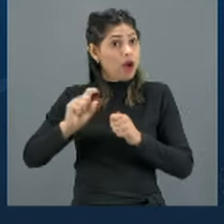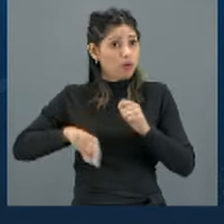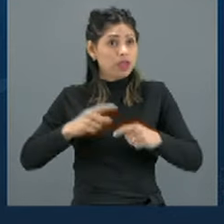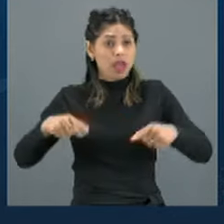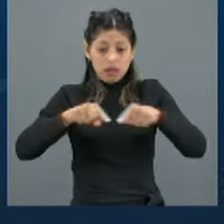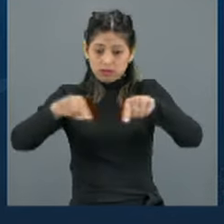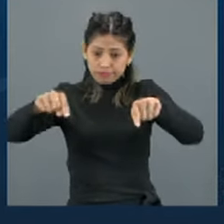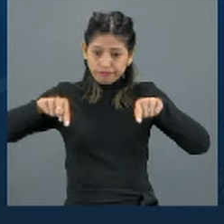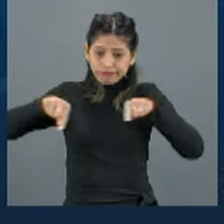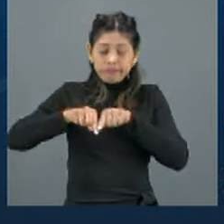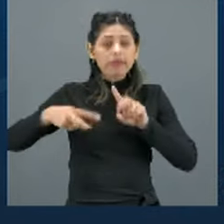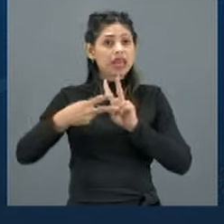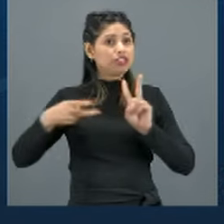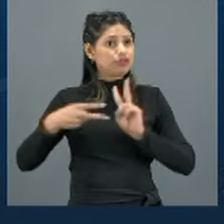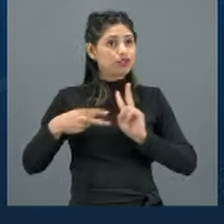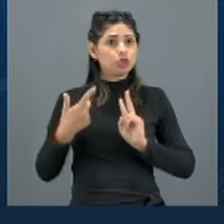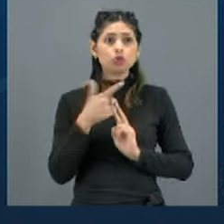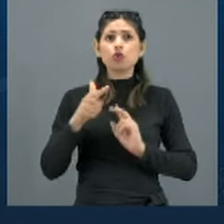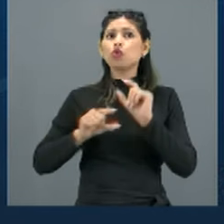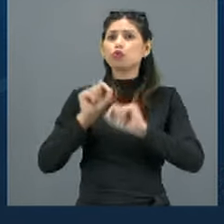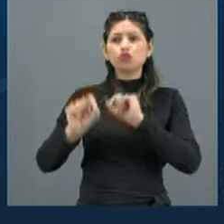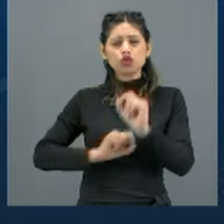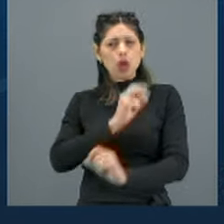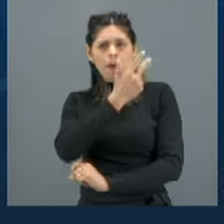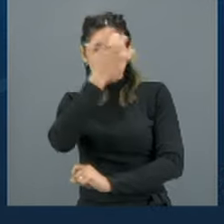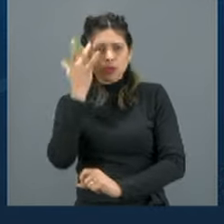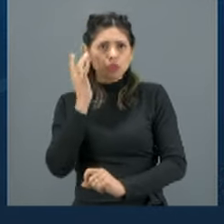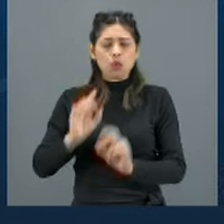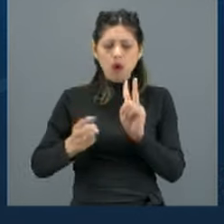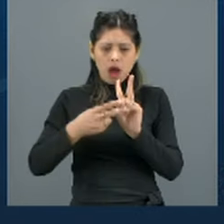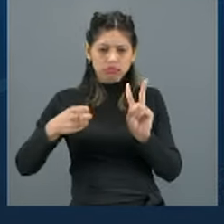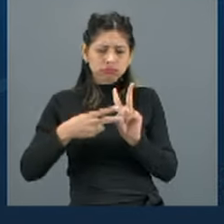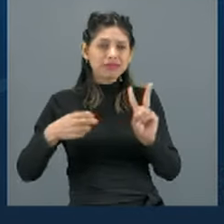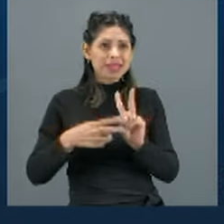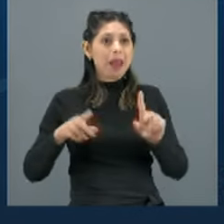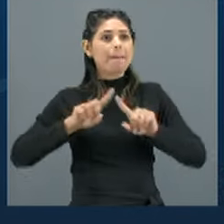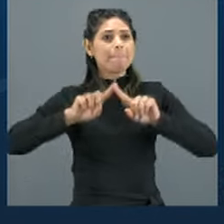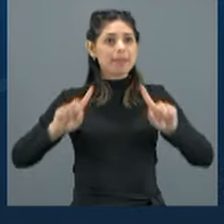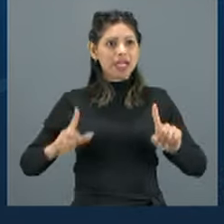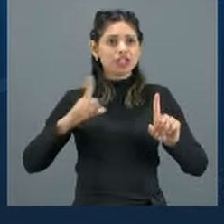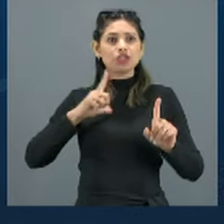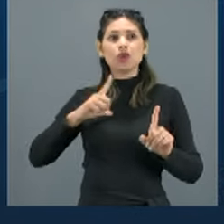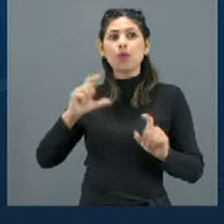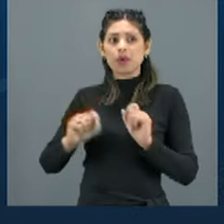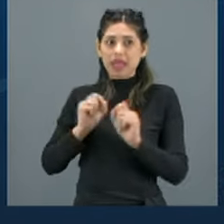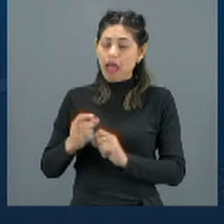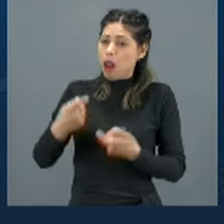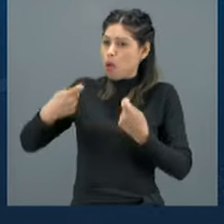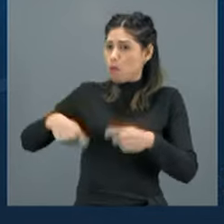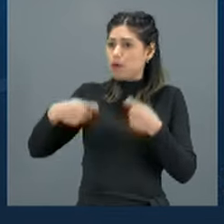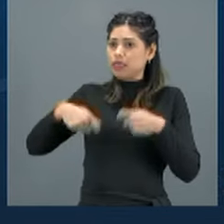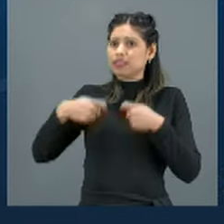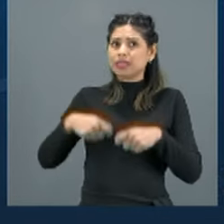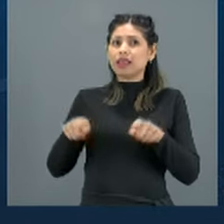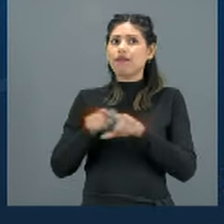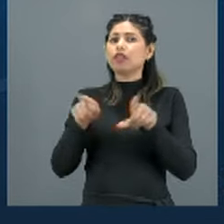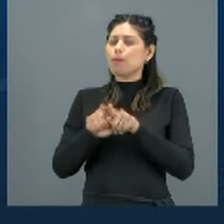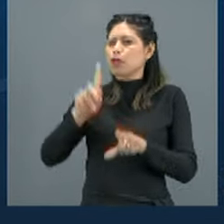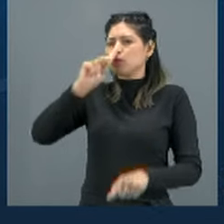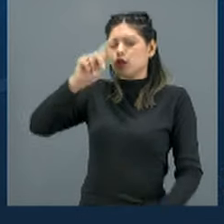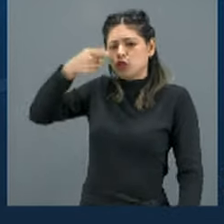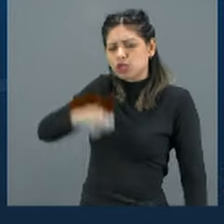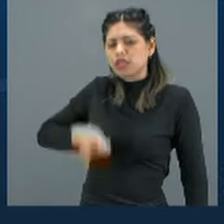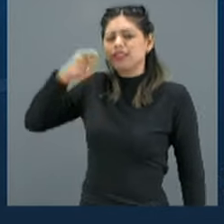indígena onde não havia índios e que, portanto, resulta na necessidade ou na decisão